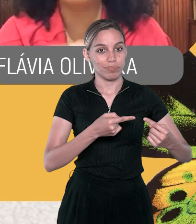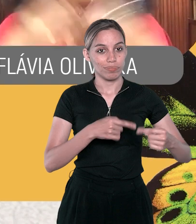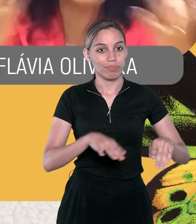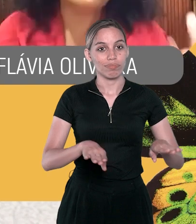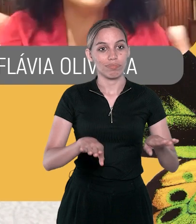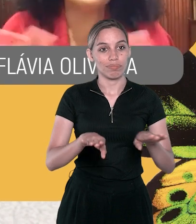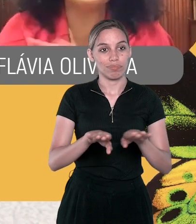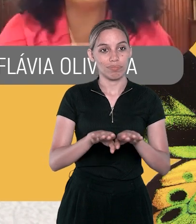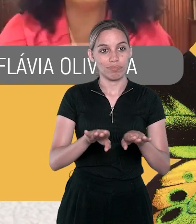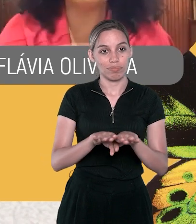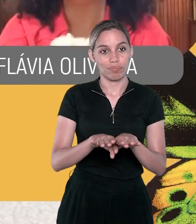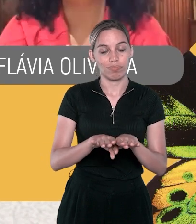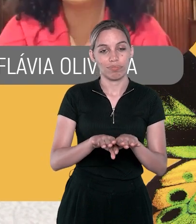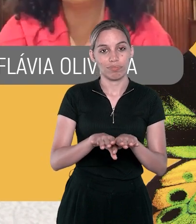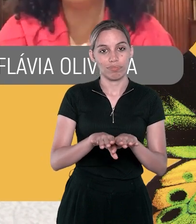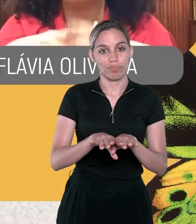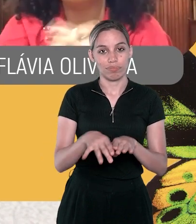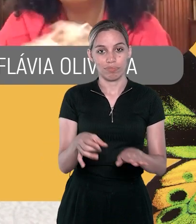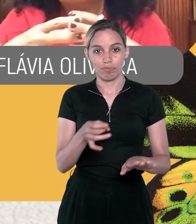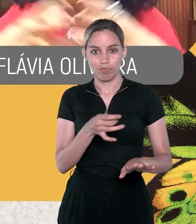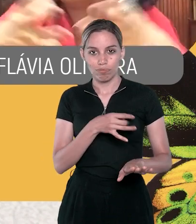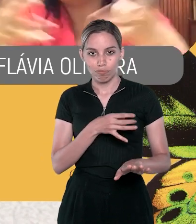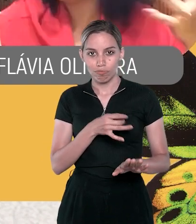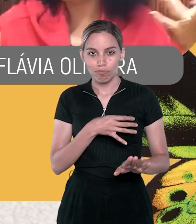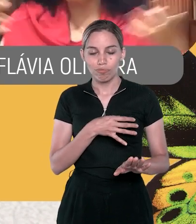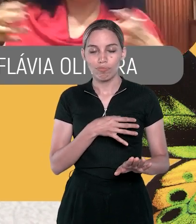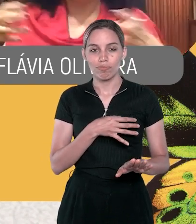a homofobia, né?